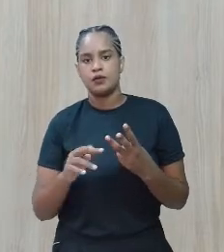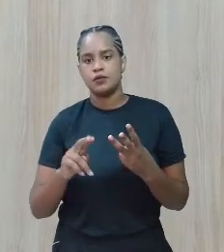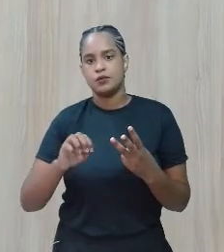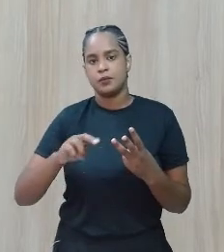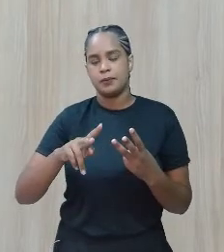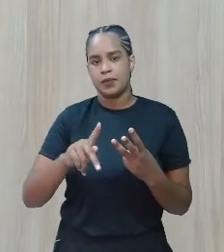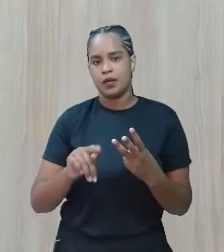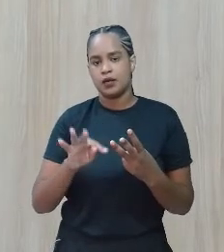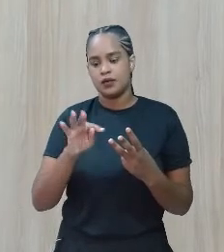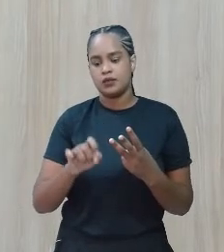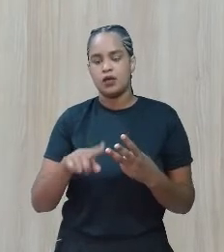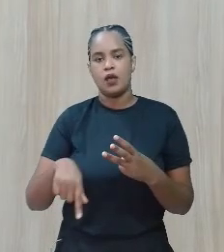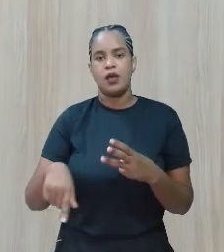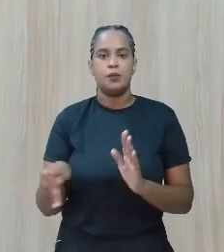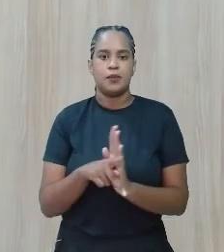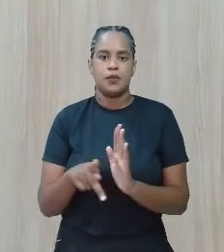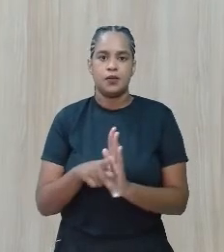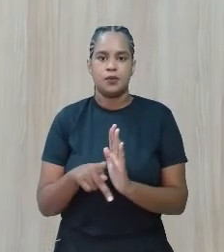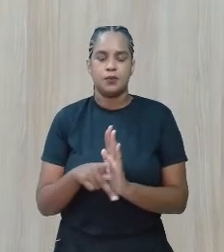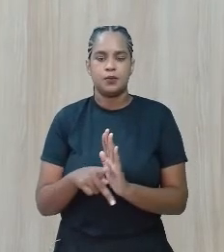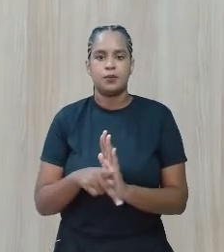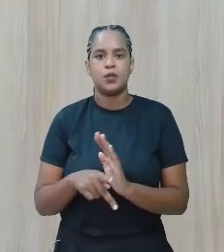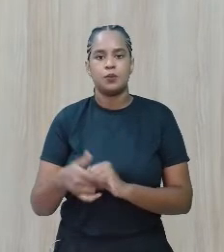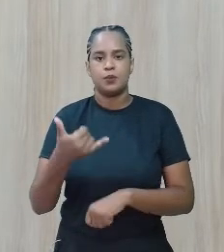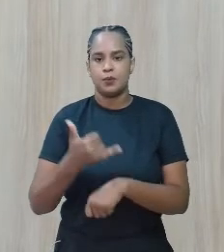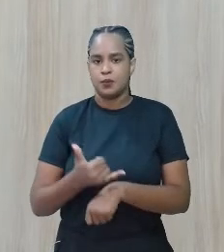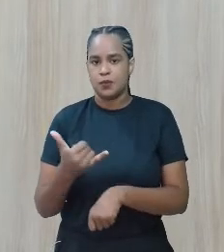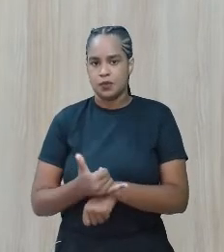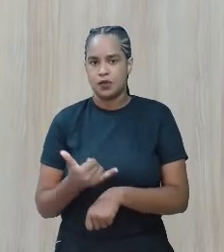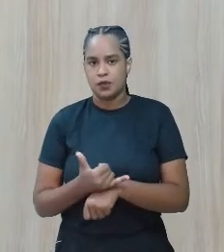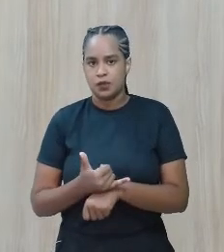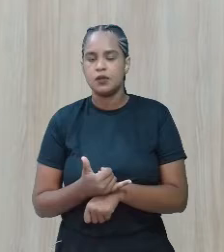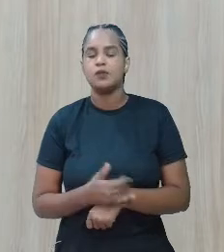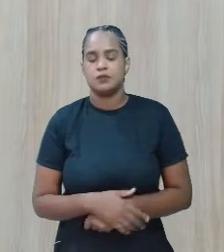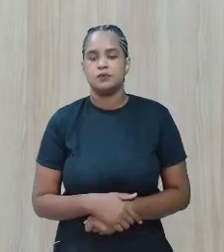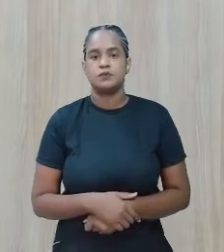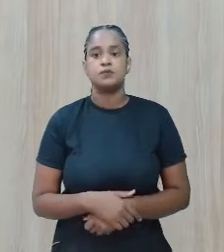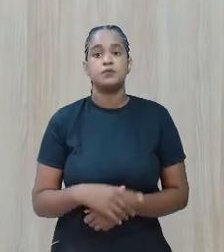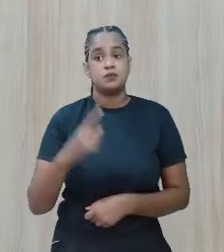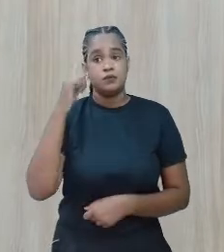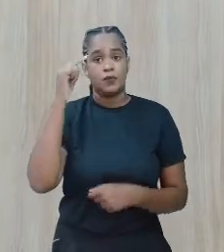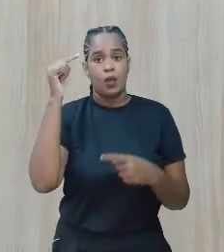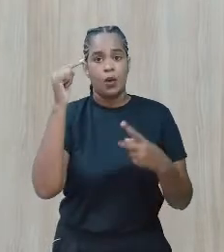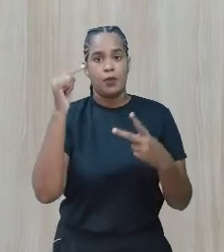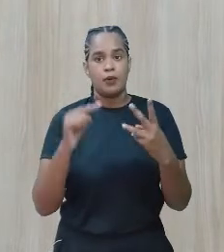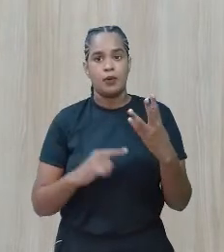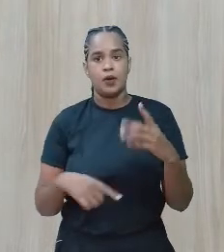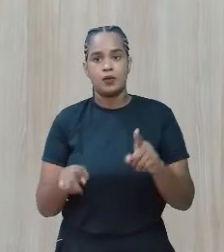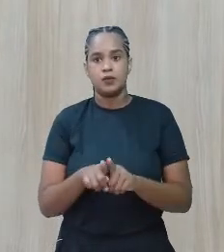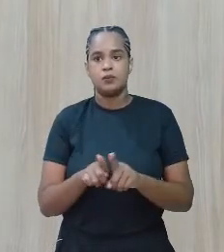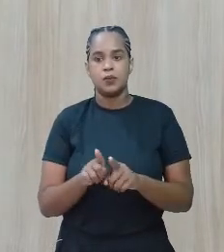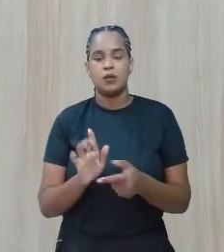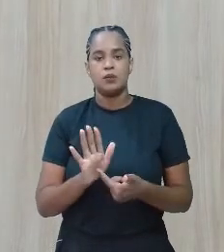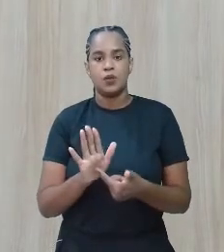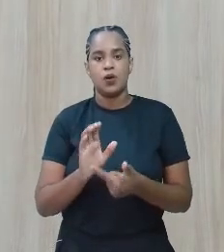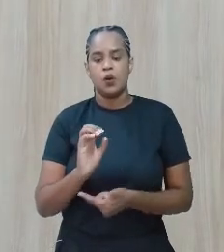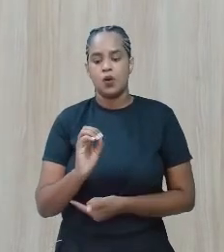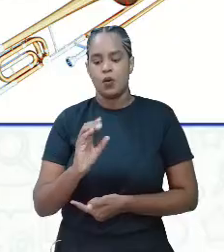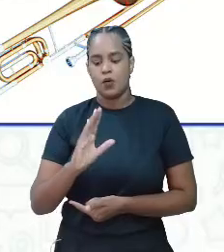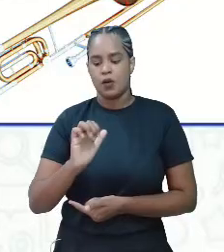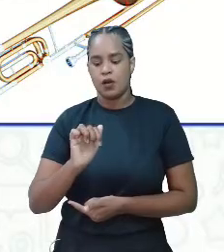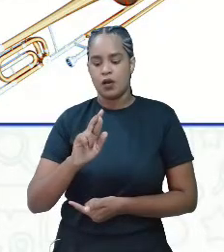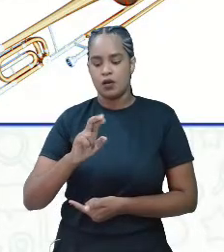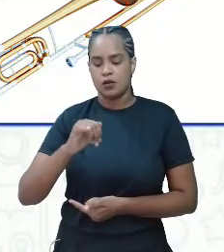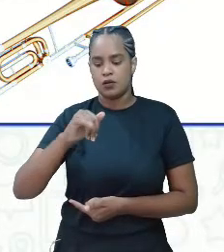tuba, são instrumentos considerados metais. E nessa lista aí, eu ainda coloquei uma ocarina, que é